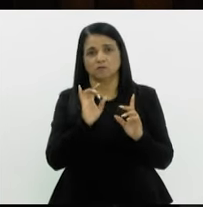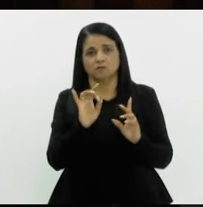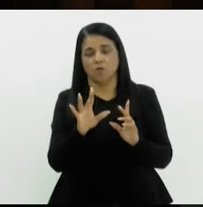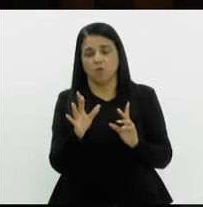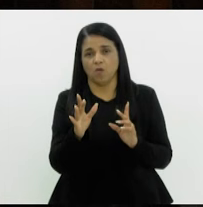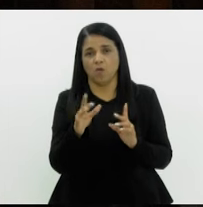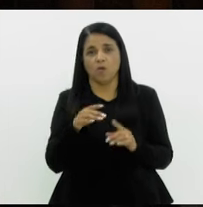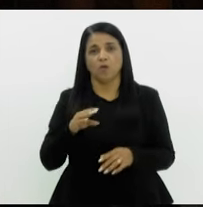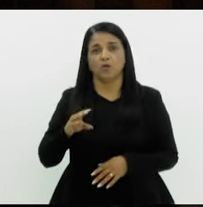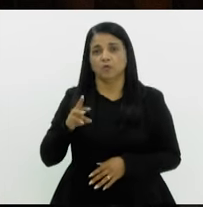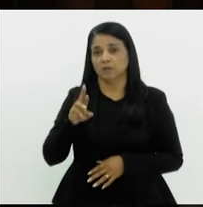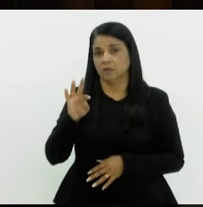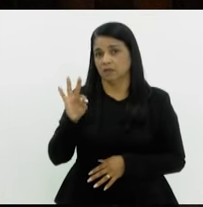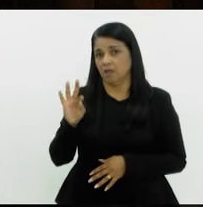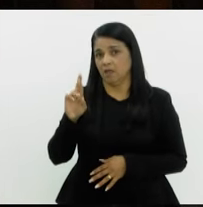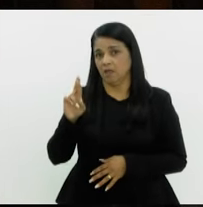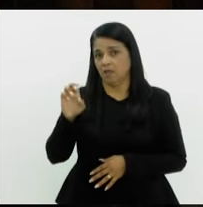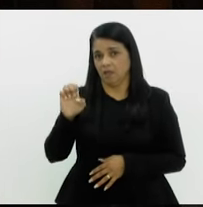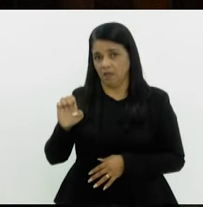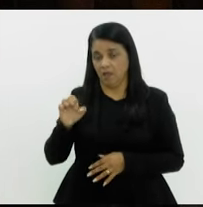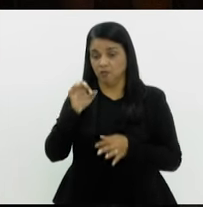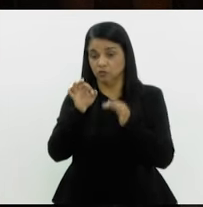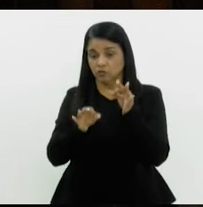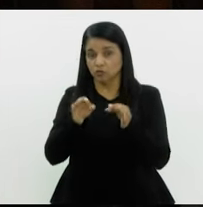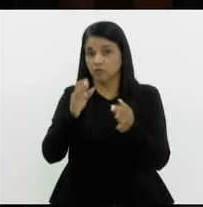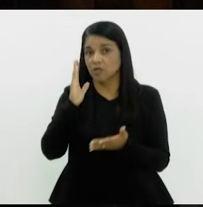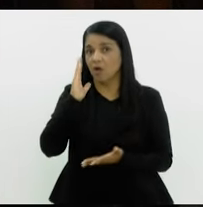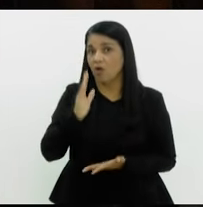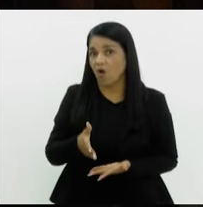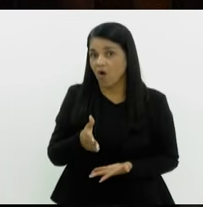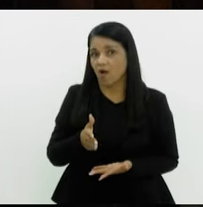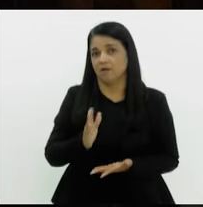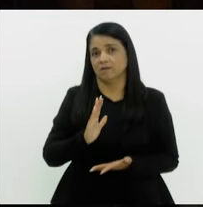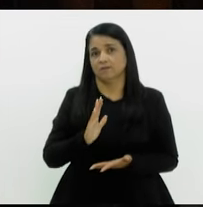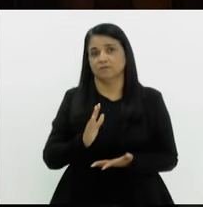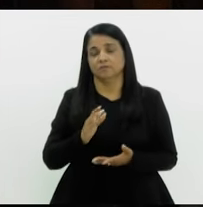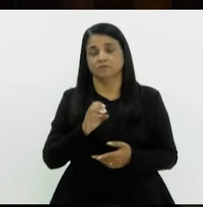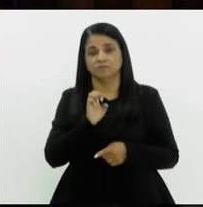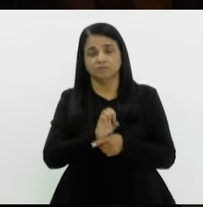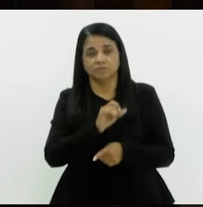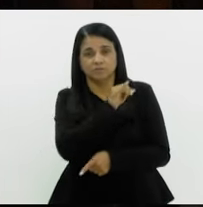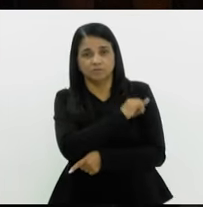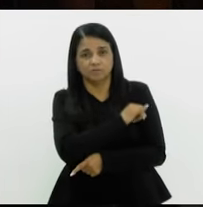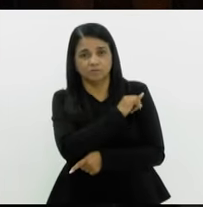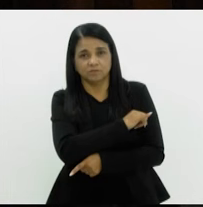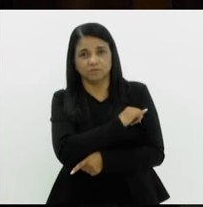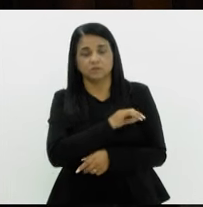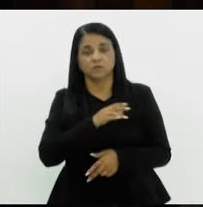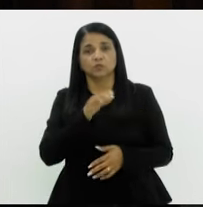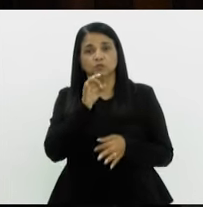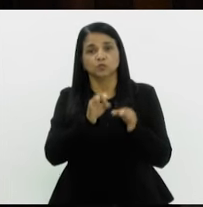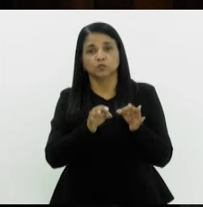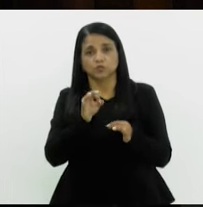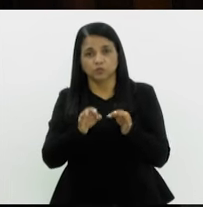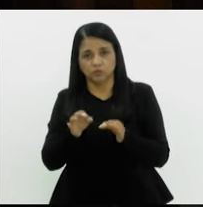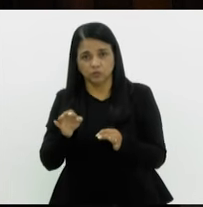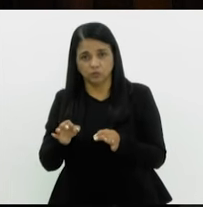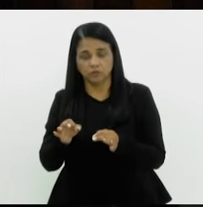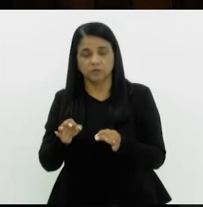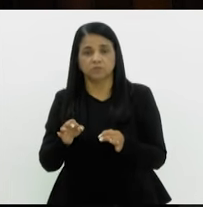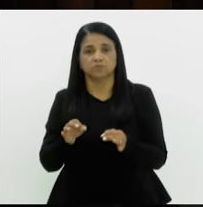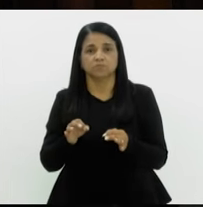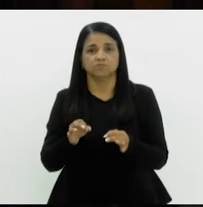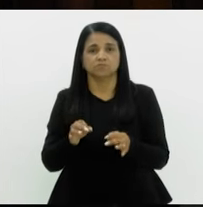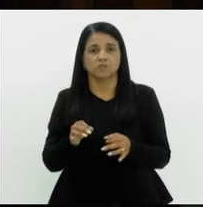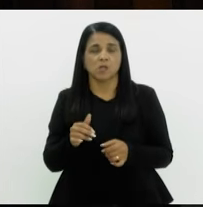Que o TRE julgue já. Que o Estado do Rio de Janeiro possa conviver com justiça. Que a gente